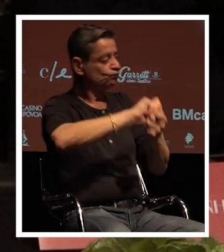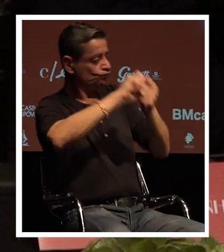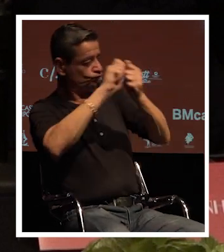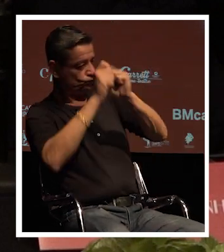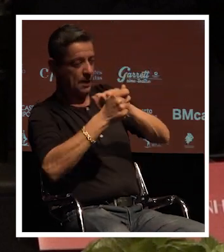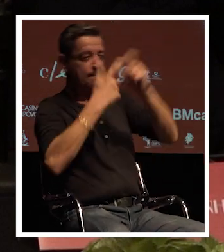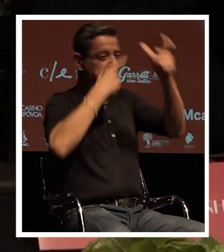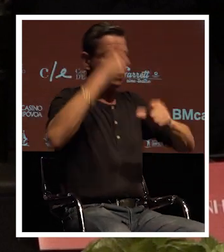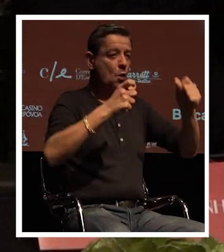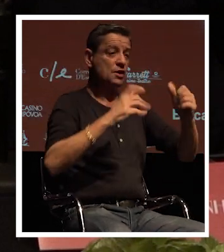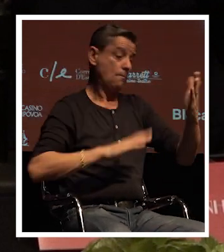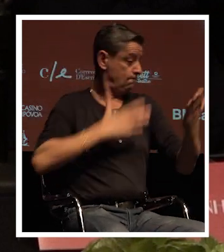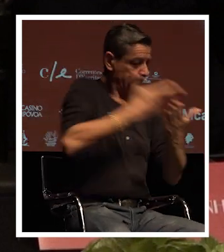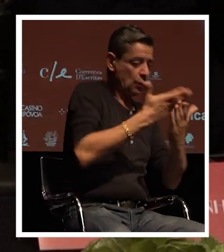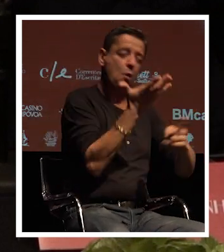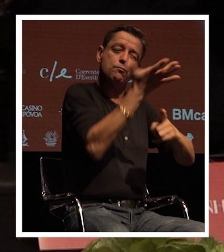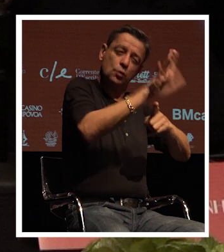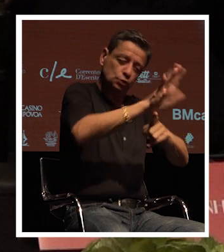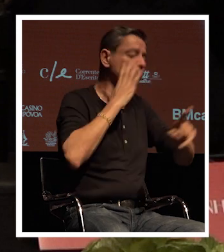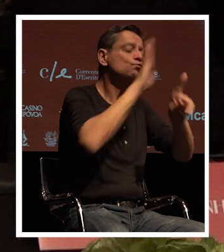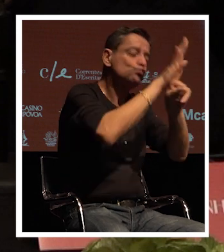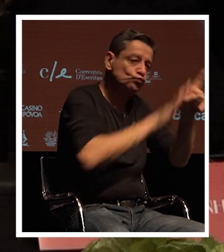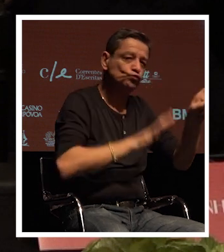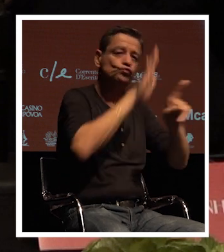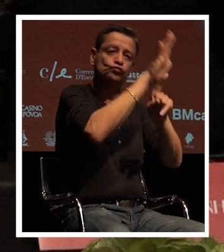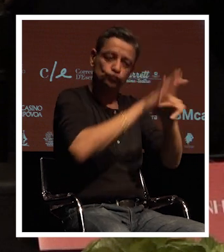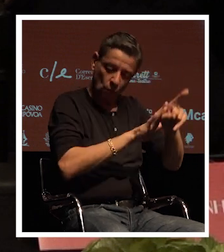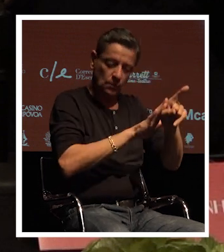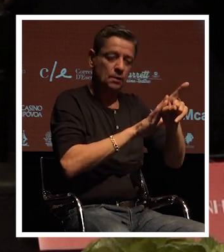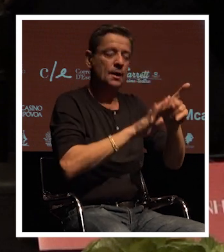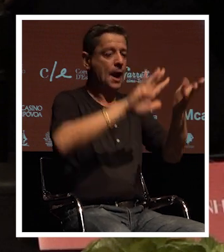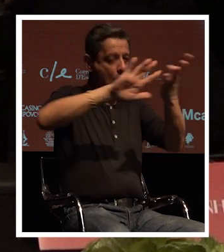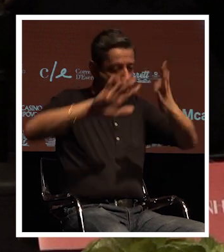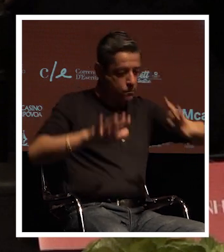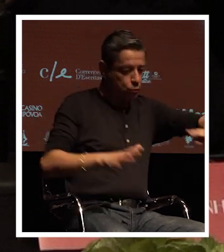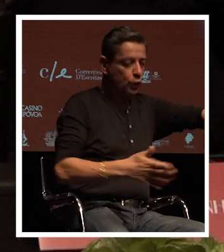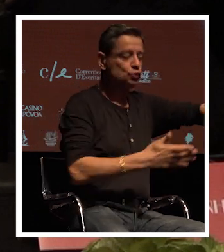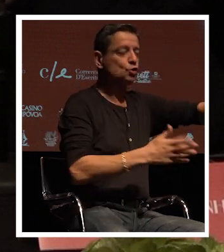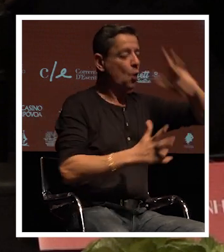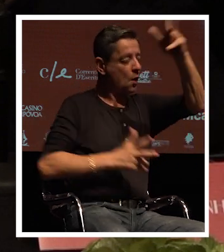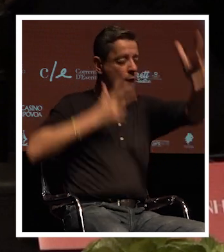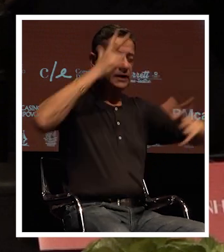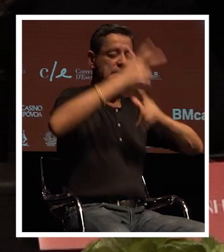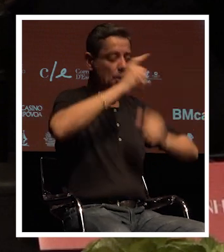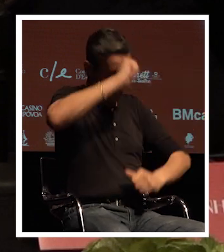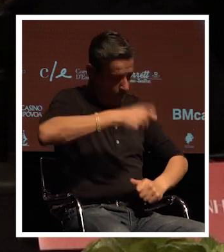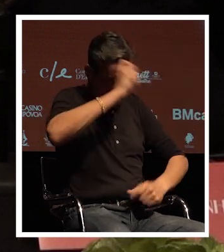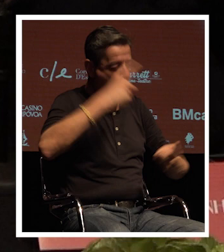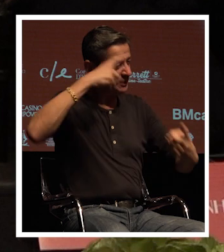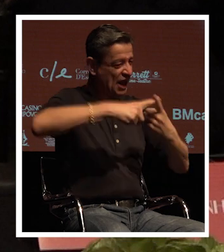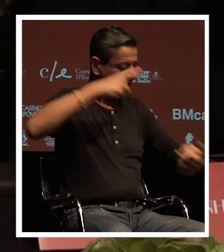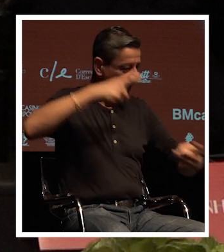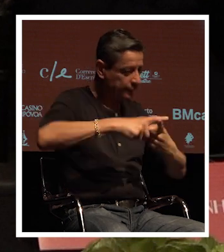uns cidadãos exemplares dóceis e submissos na linha de produção da fábrica cumprir objetivos